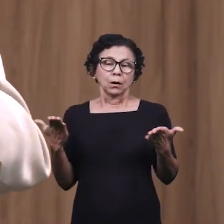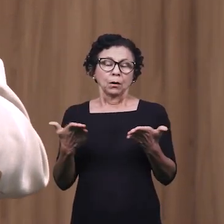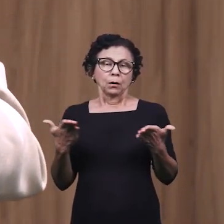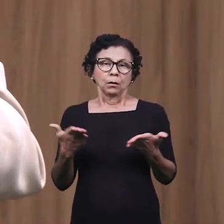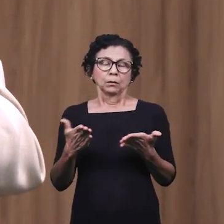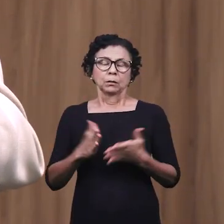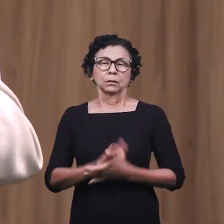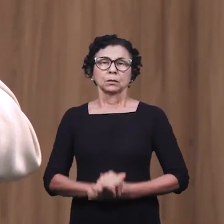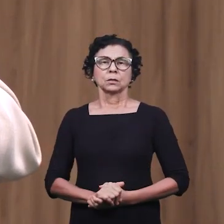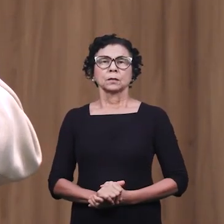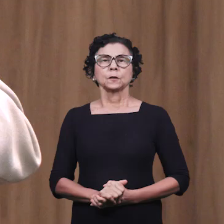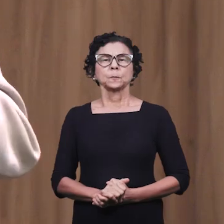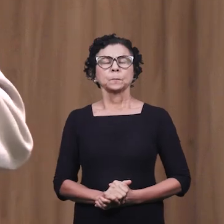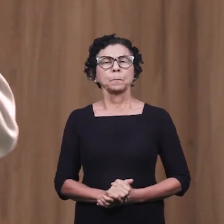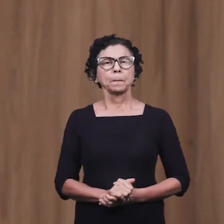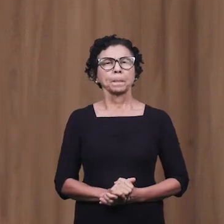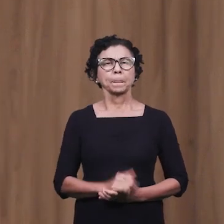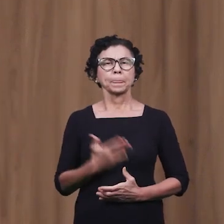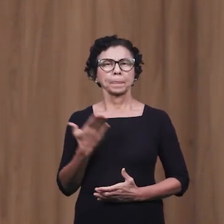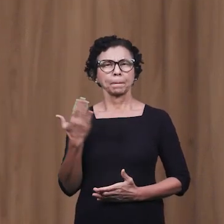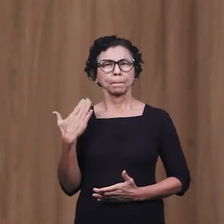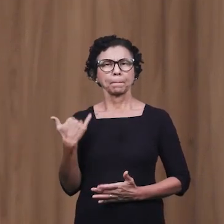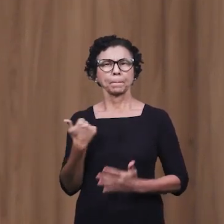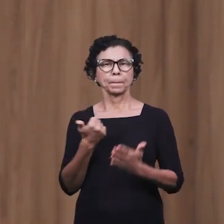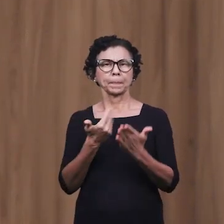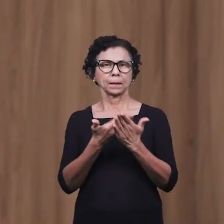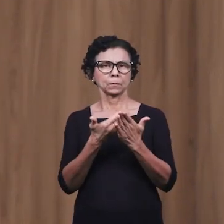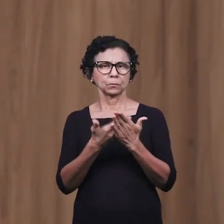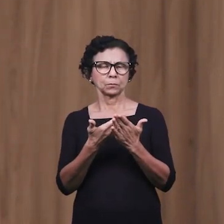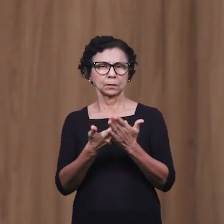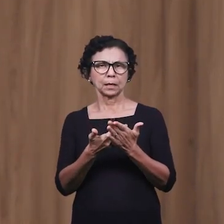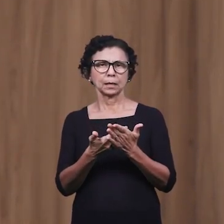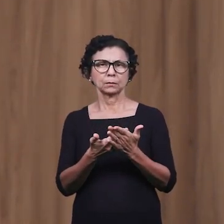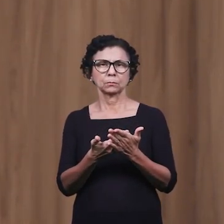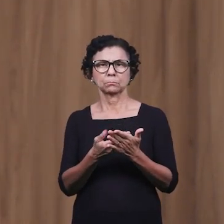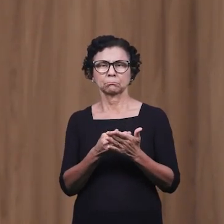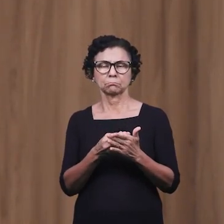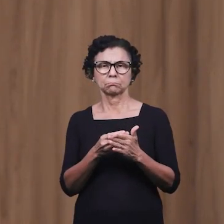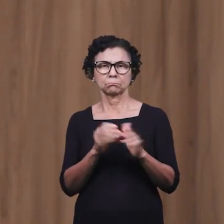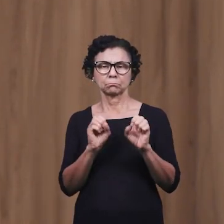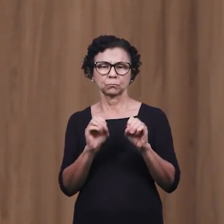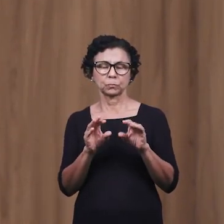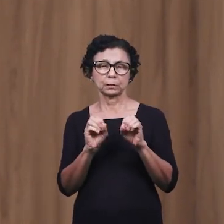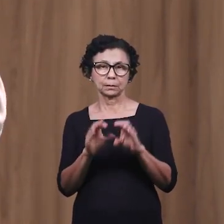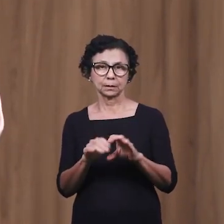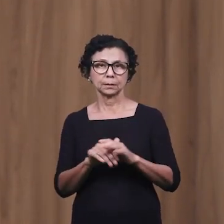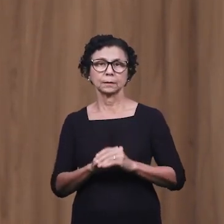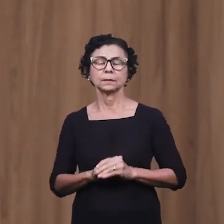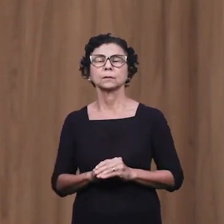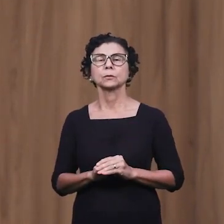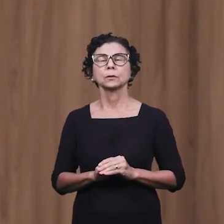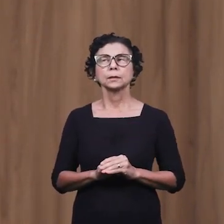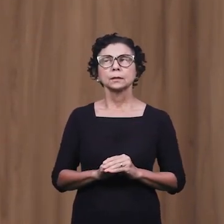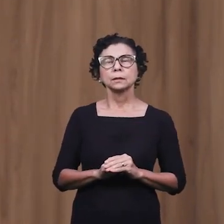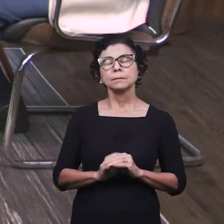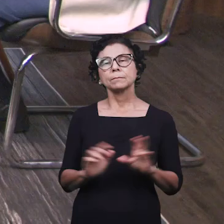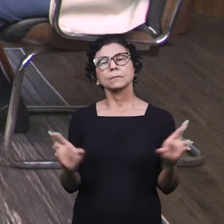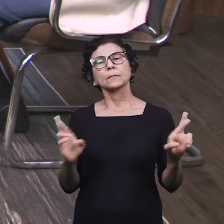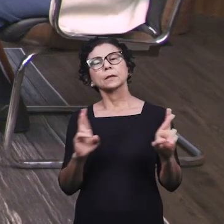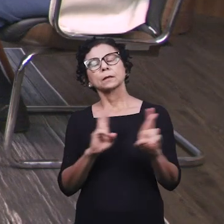Nós saímos de um ensino há 2 ou 3 anos atrás a respeito da